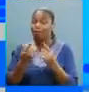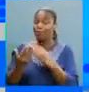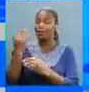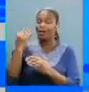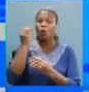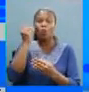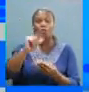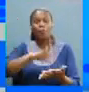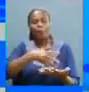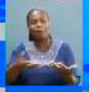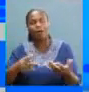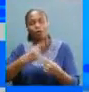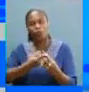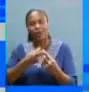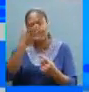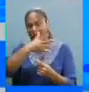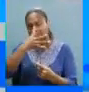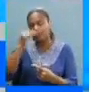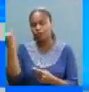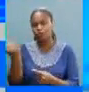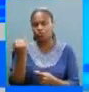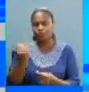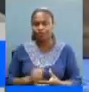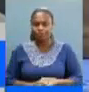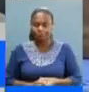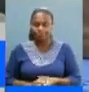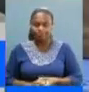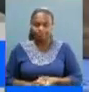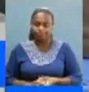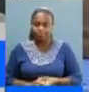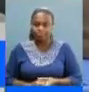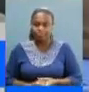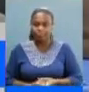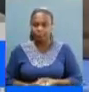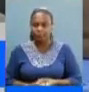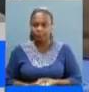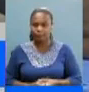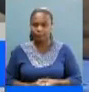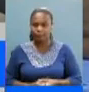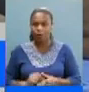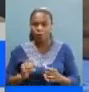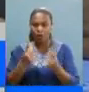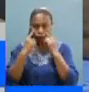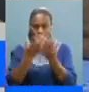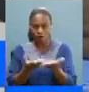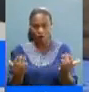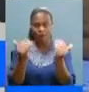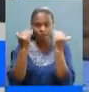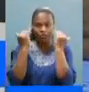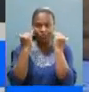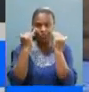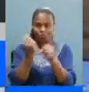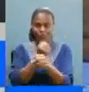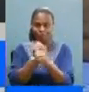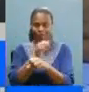como o plano anual de atividades da instituição. Ainda mais. Ao apresentar os dados e